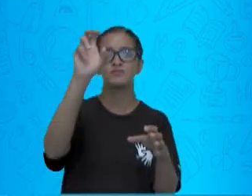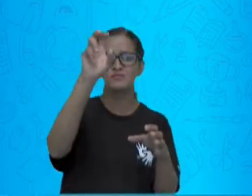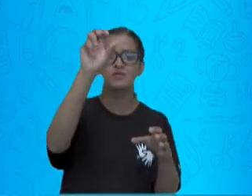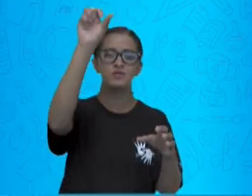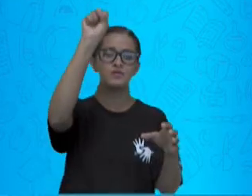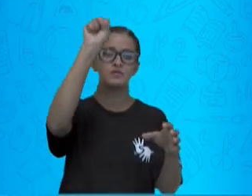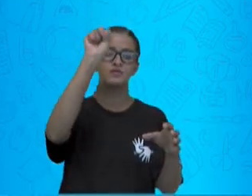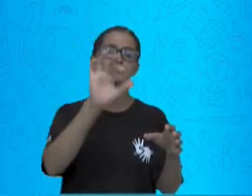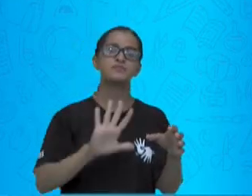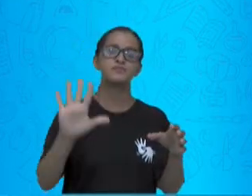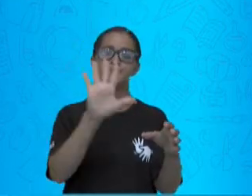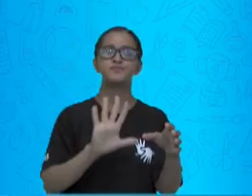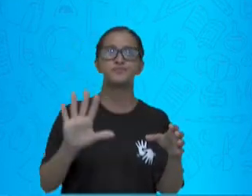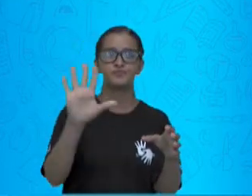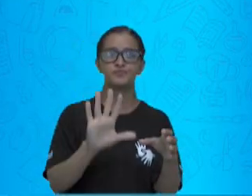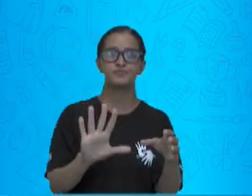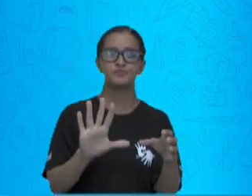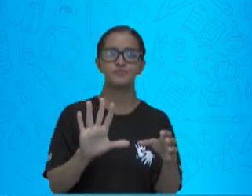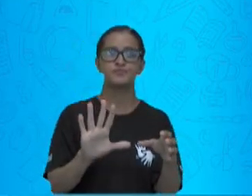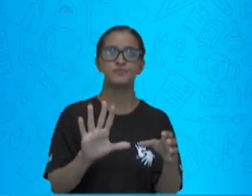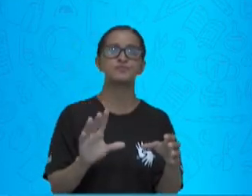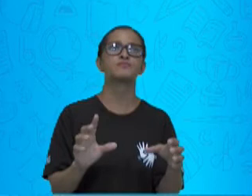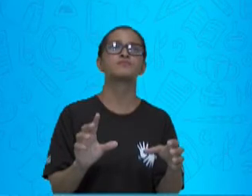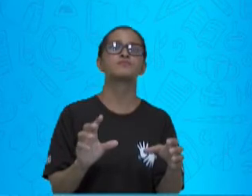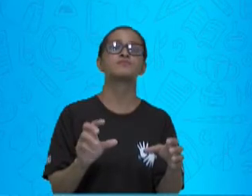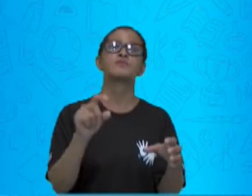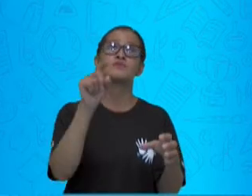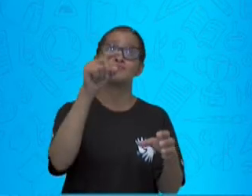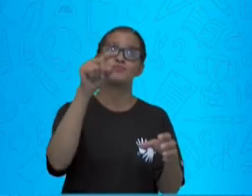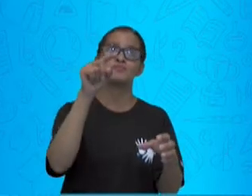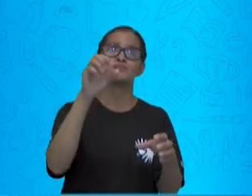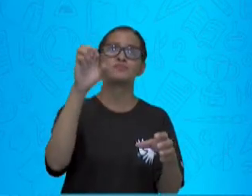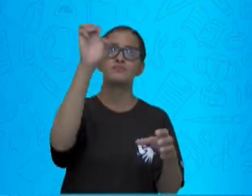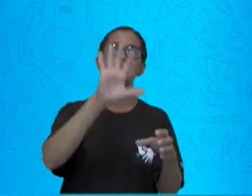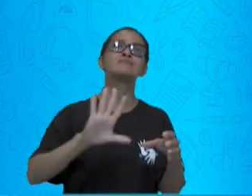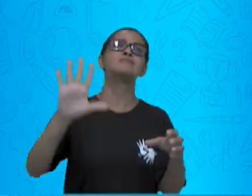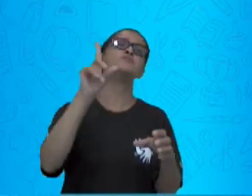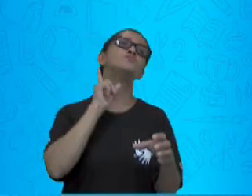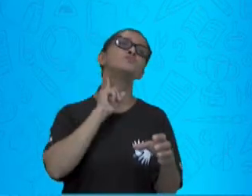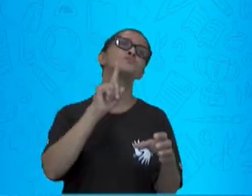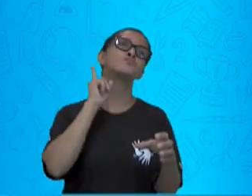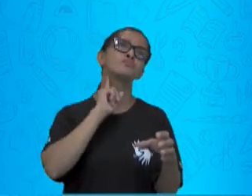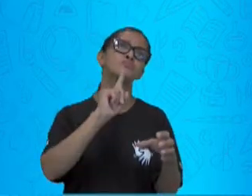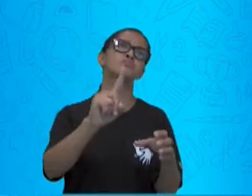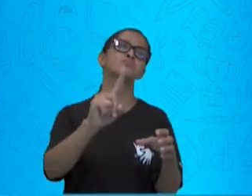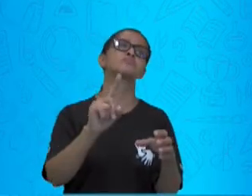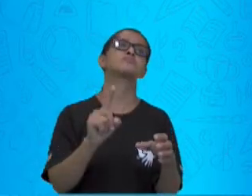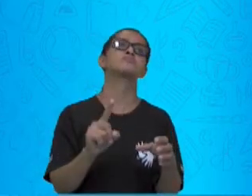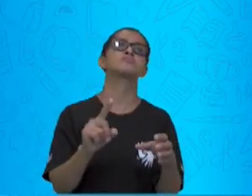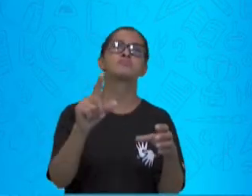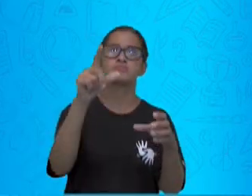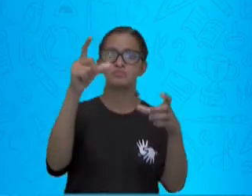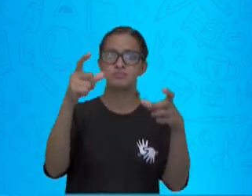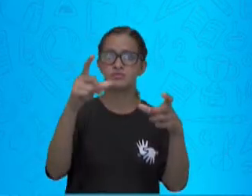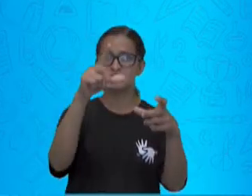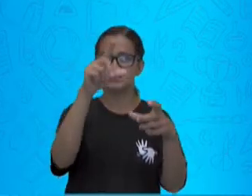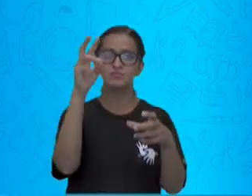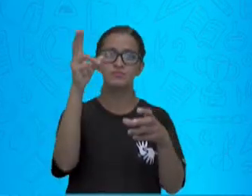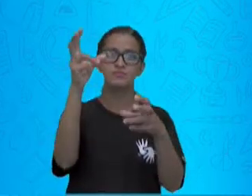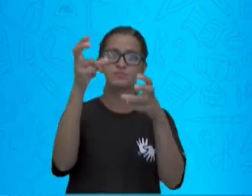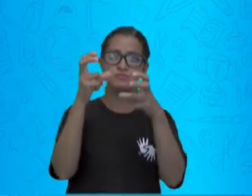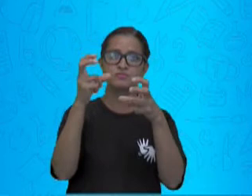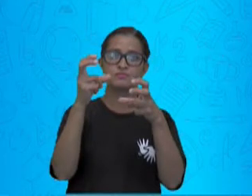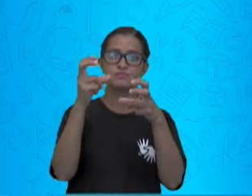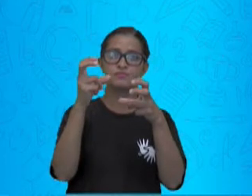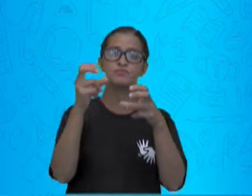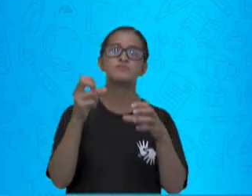regiões. Dentro dessa região, nós estamos no estado de Minas Gerais, que compõe, né, com esse espaço aqui. E dentro do